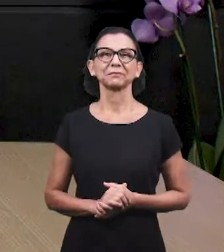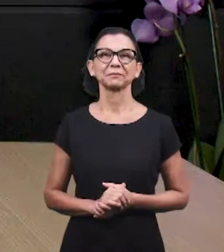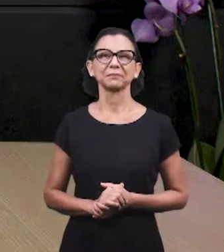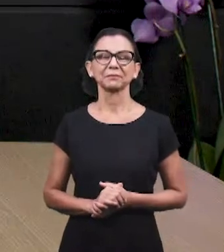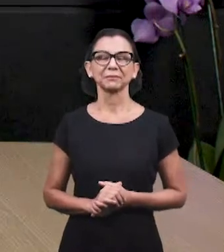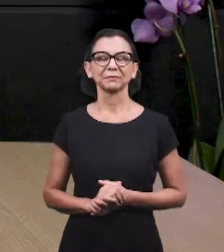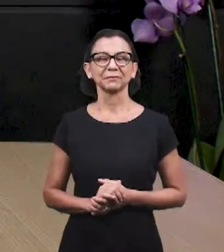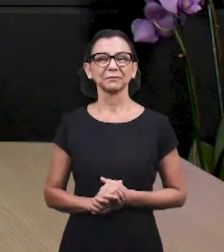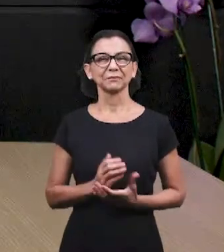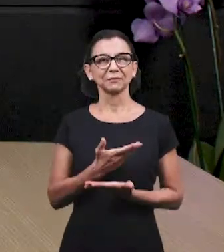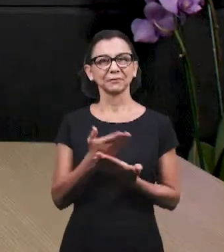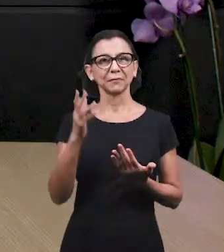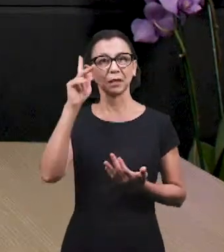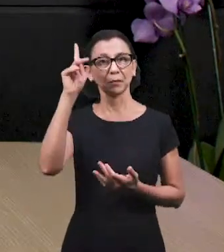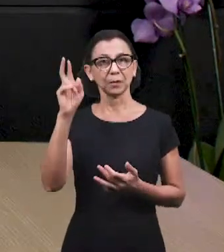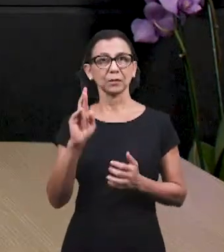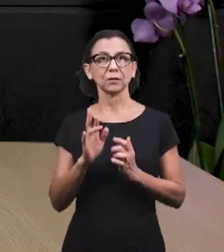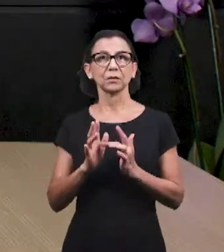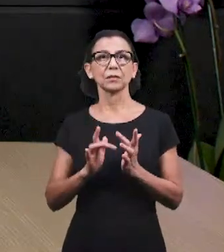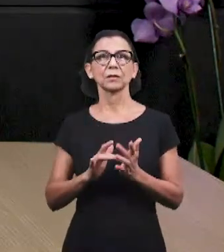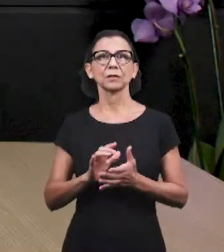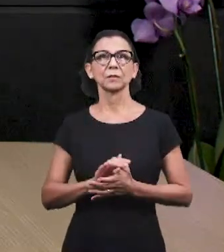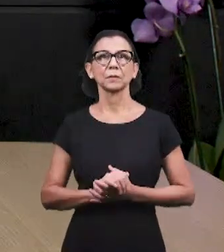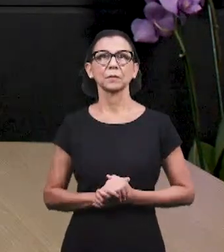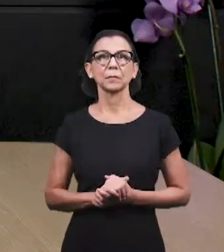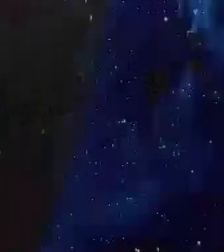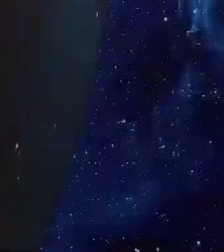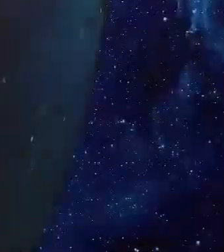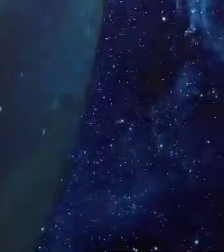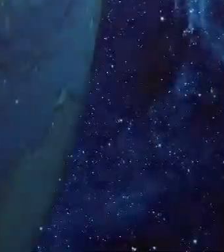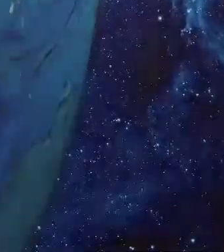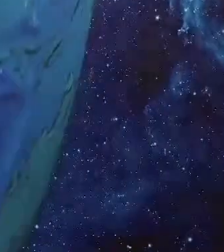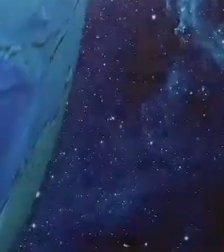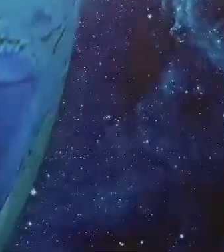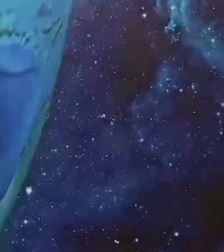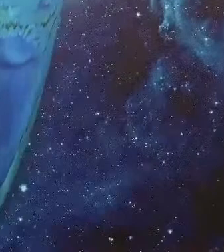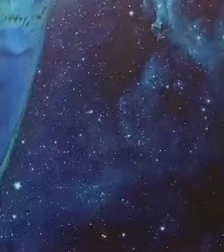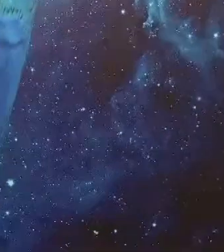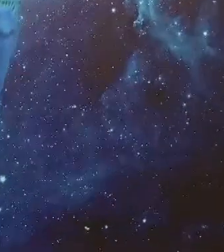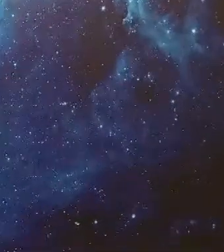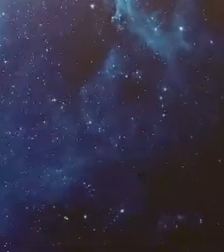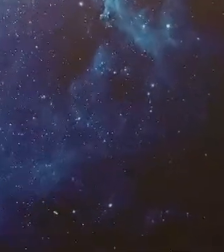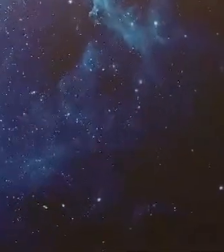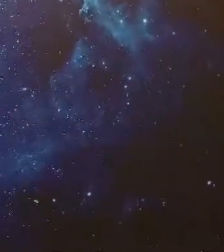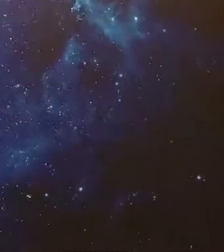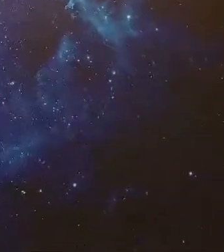daqui a pouco. A todos, então, a paz do Senhor Jesus. Thank you.